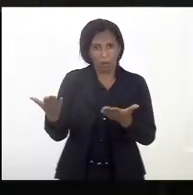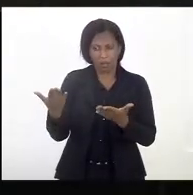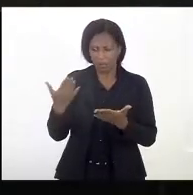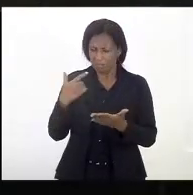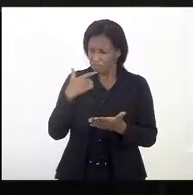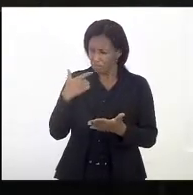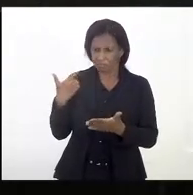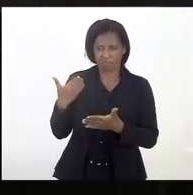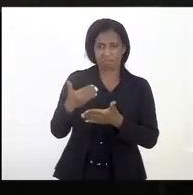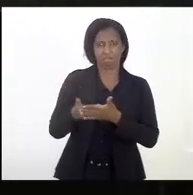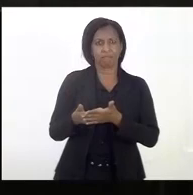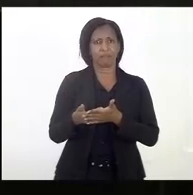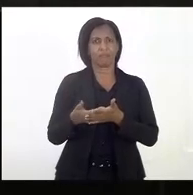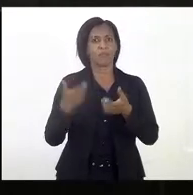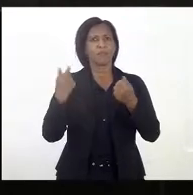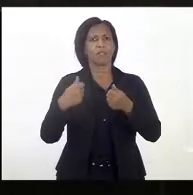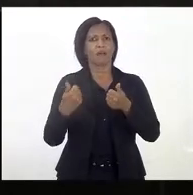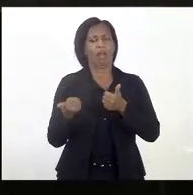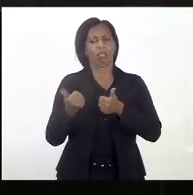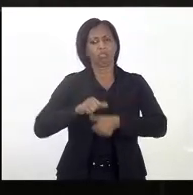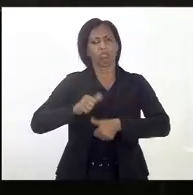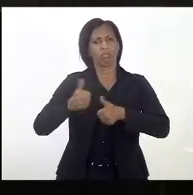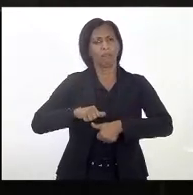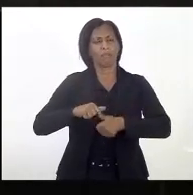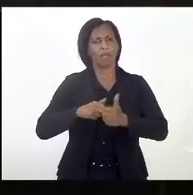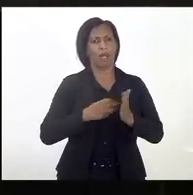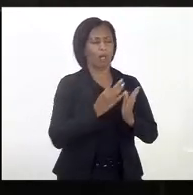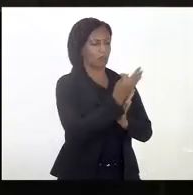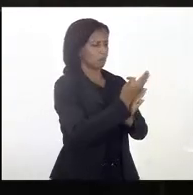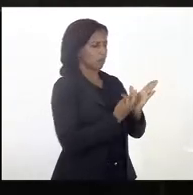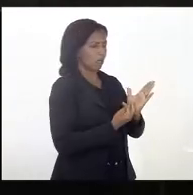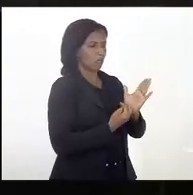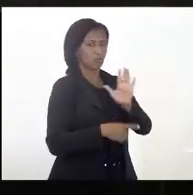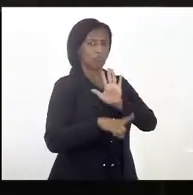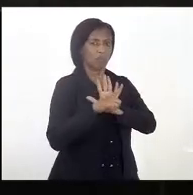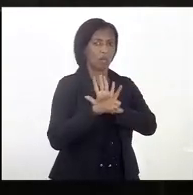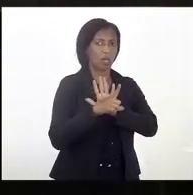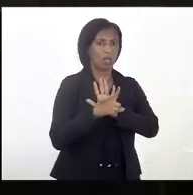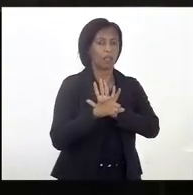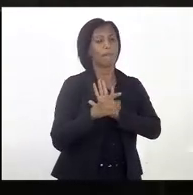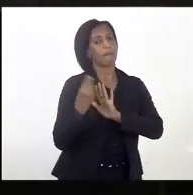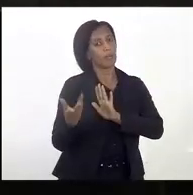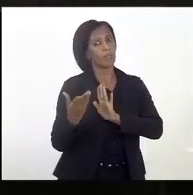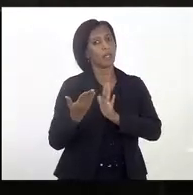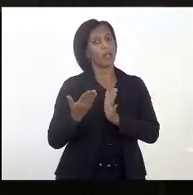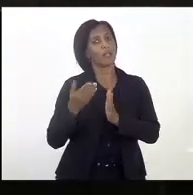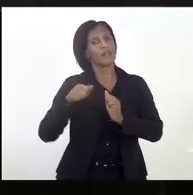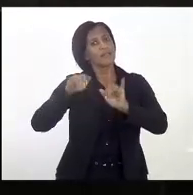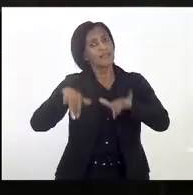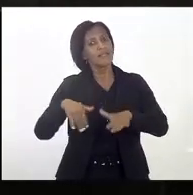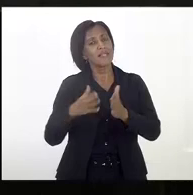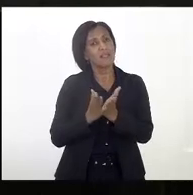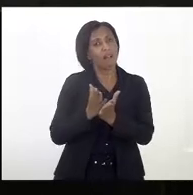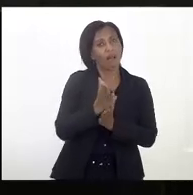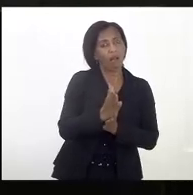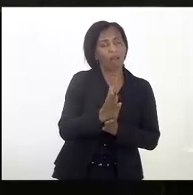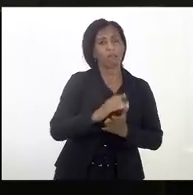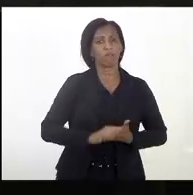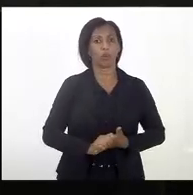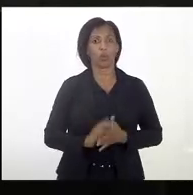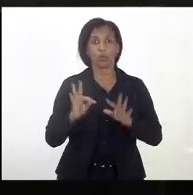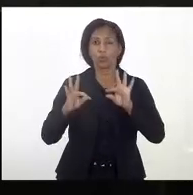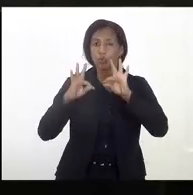a ideia de que ela precisa fazer uma adaptação no texto da lei para que aí sim a começar a ser implementada adaptação foi feita